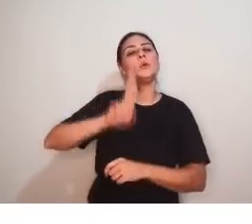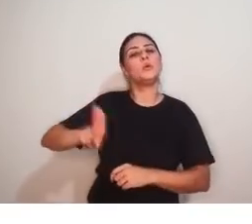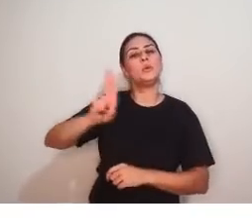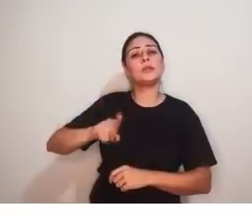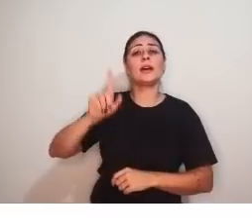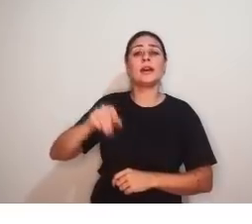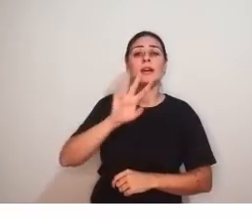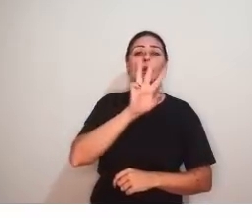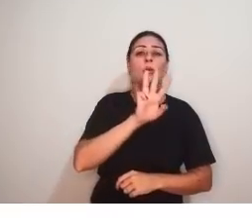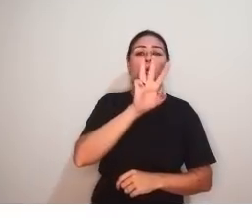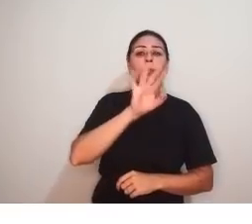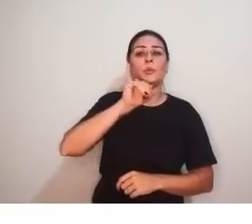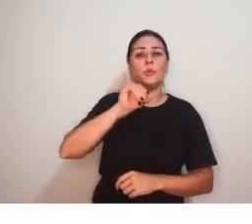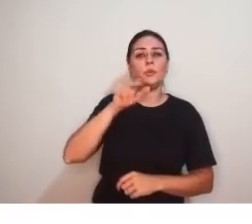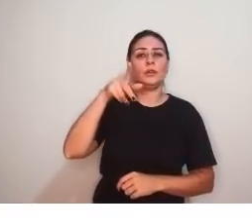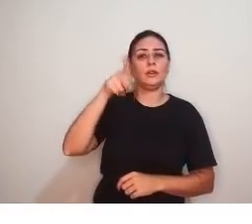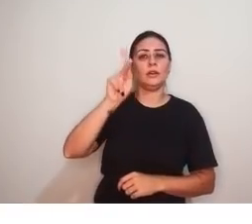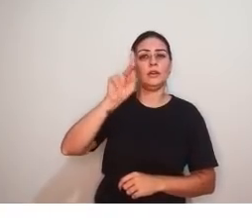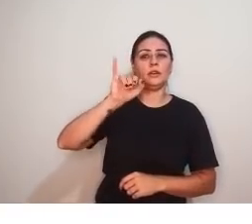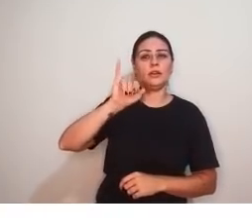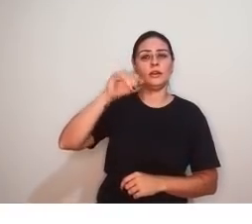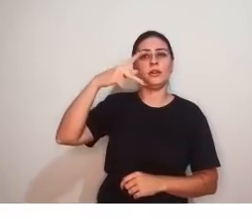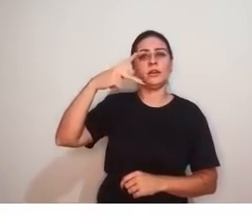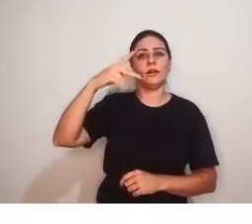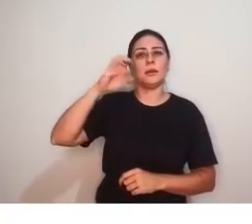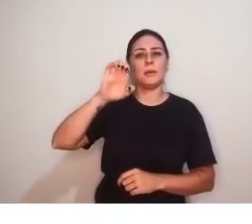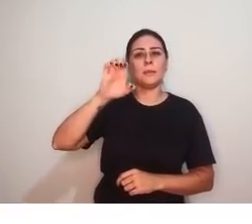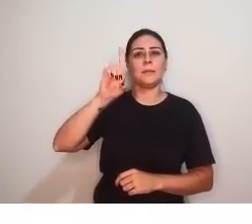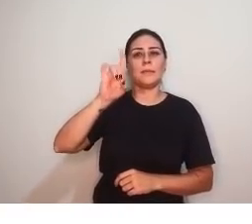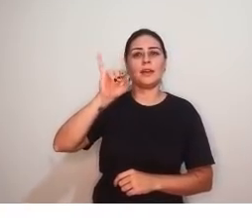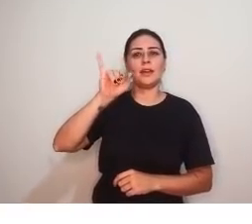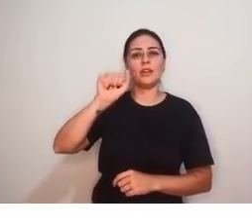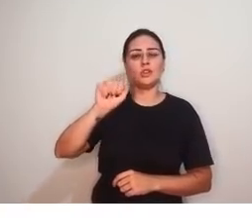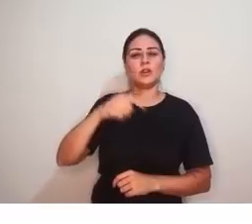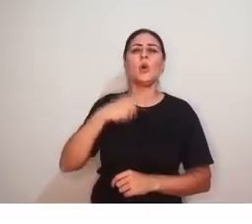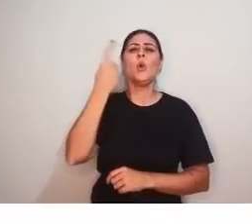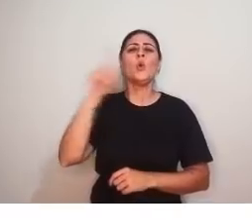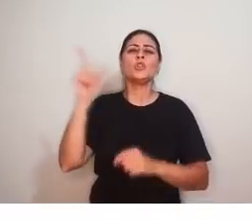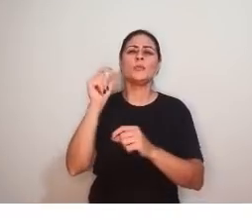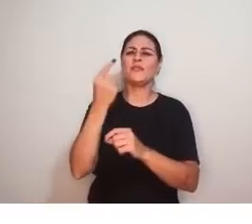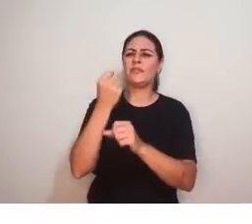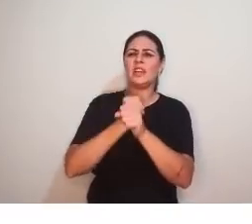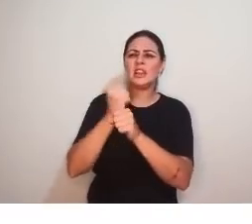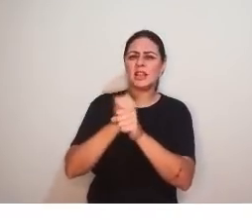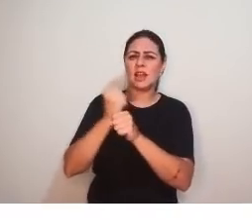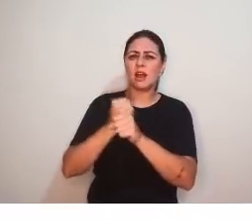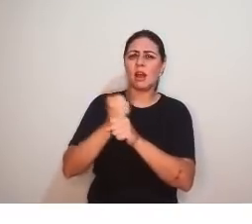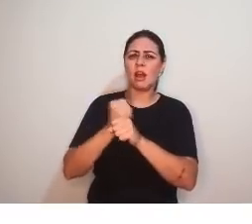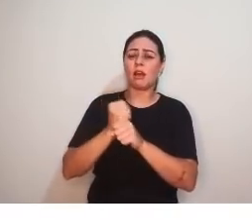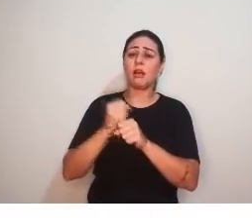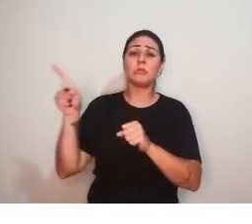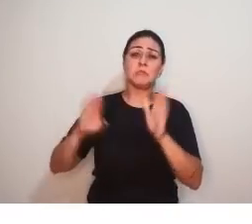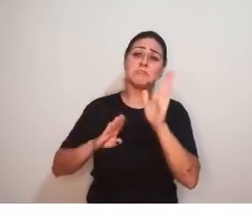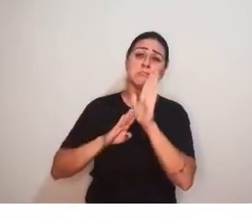Outra ferramenta que eu queria deixar como referência é a ferramenta da Wikipédia. A Wikipédia, ela, ao longo dos últimos 20 anos, ela teve uma